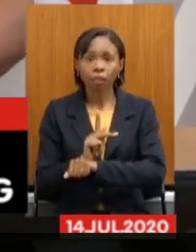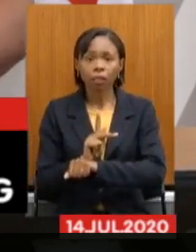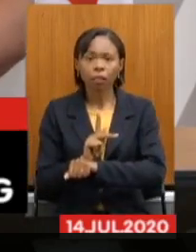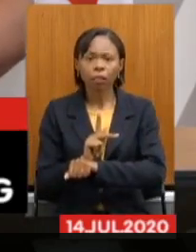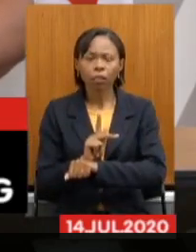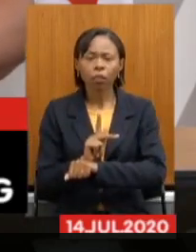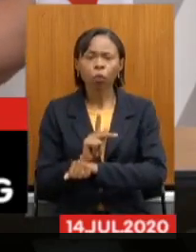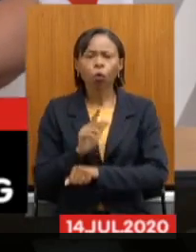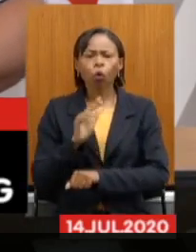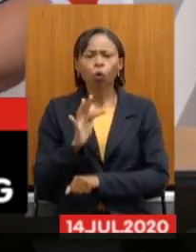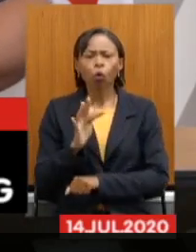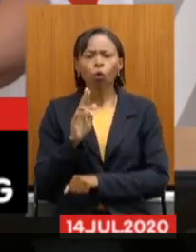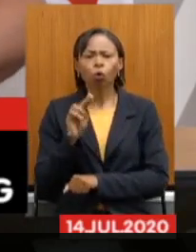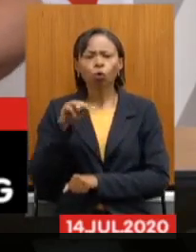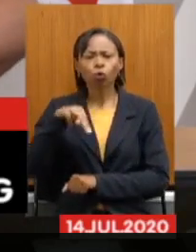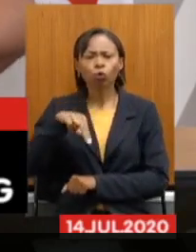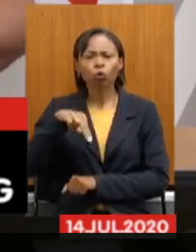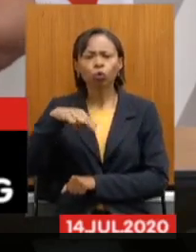gente,